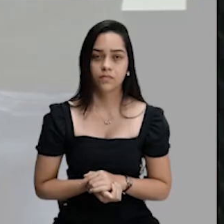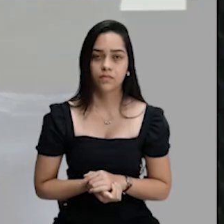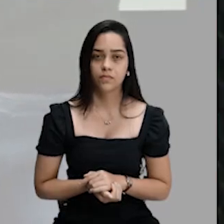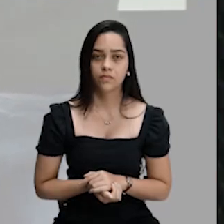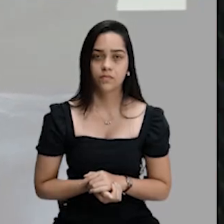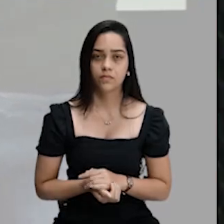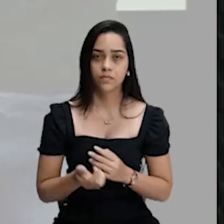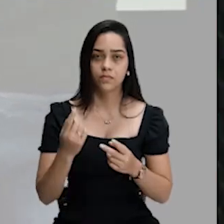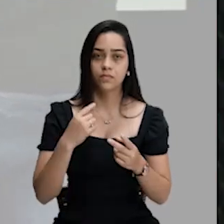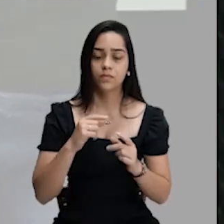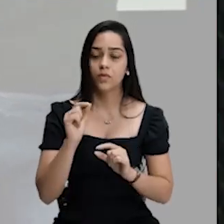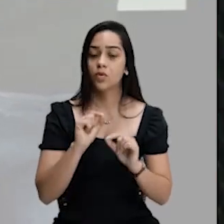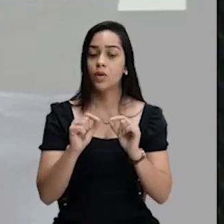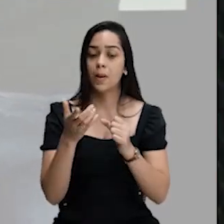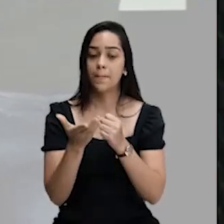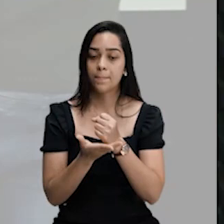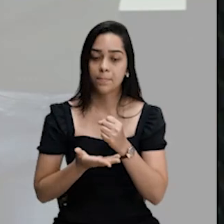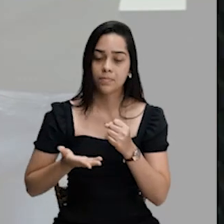cuja